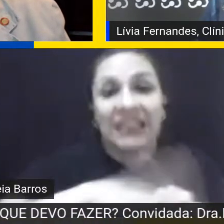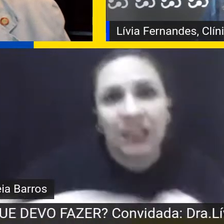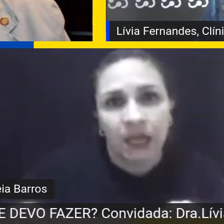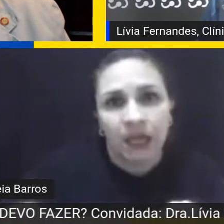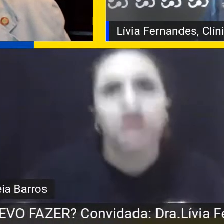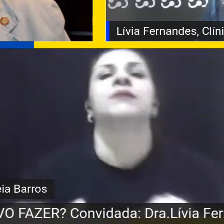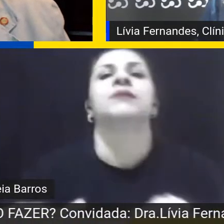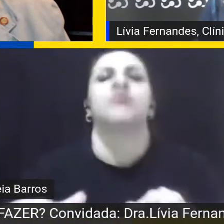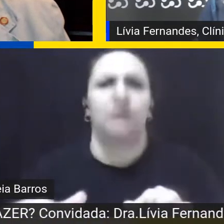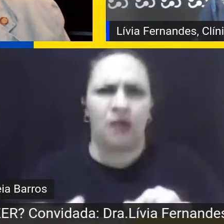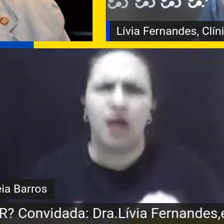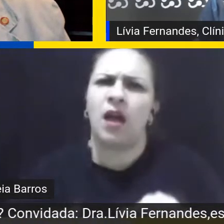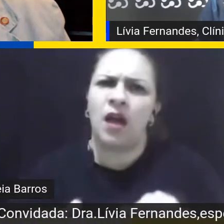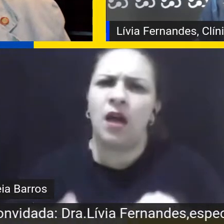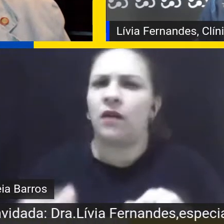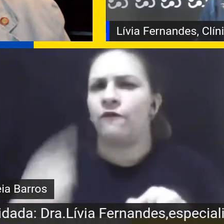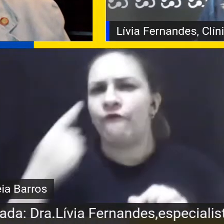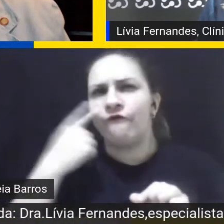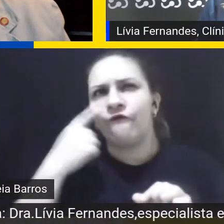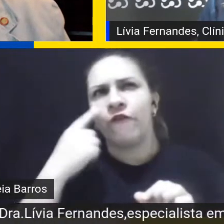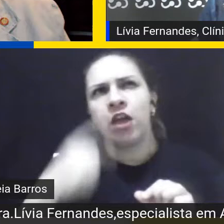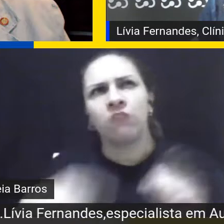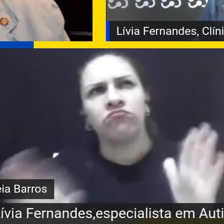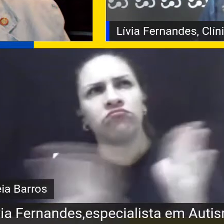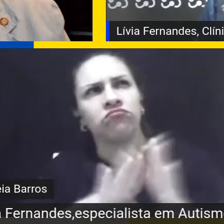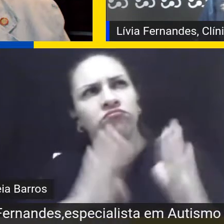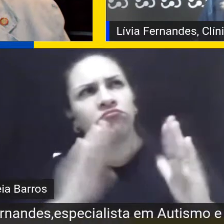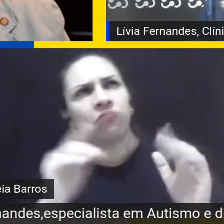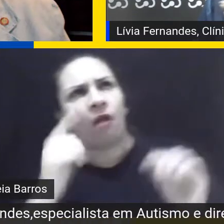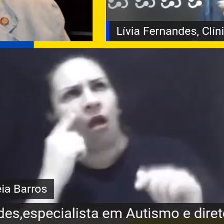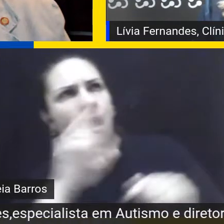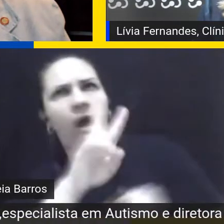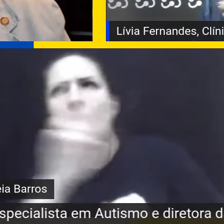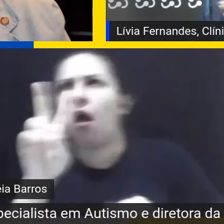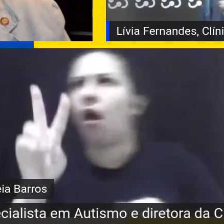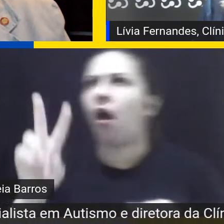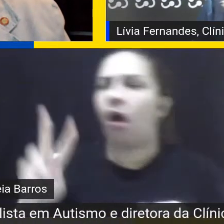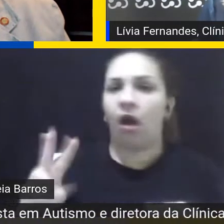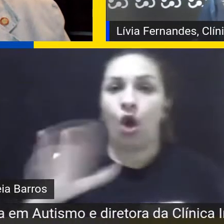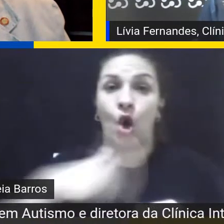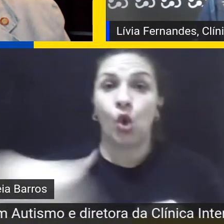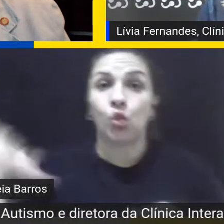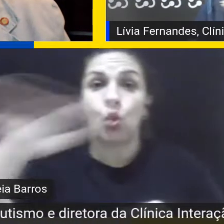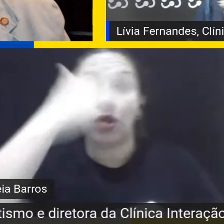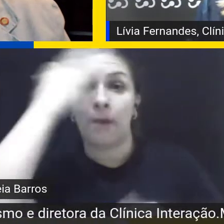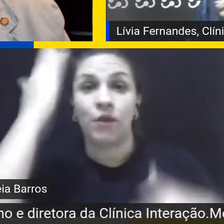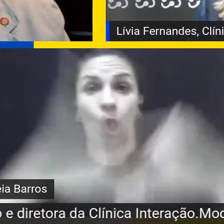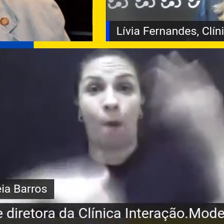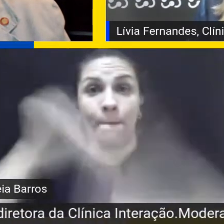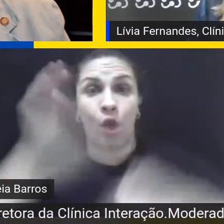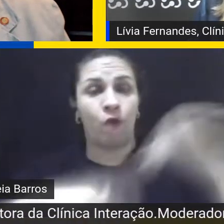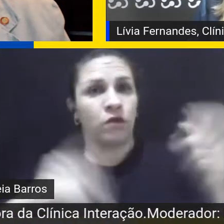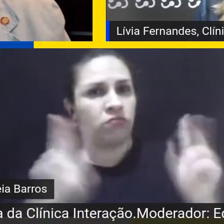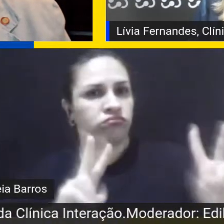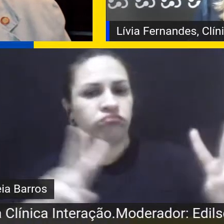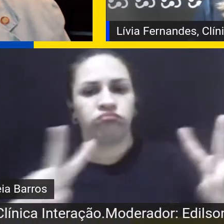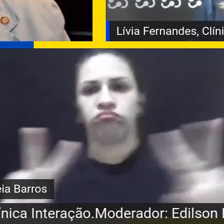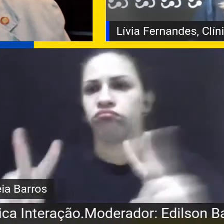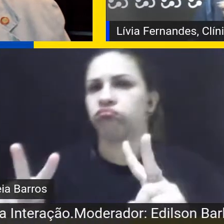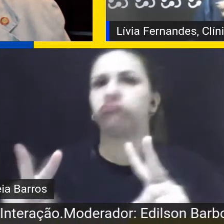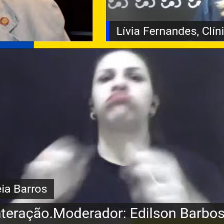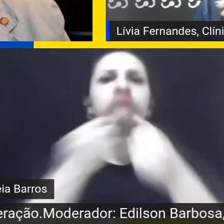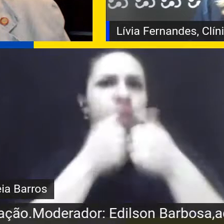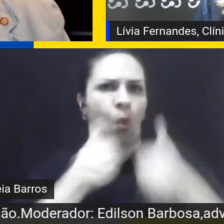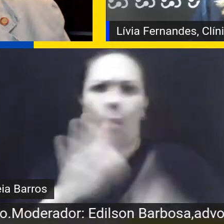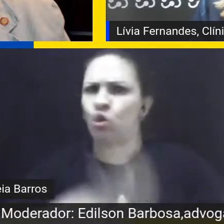na clínica e ela fosse vista por todos os profissionais de forma totalitária.